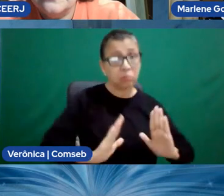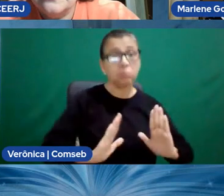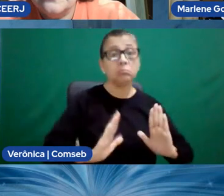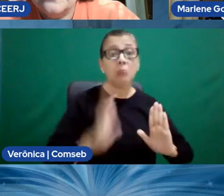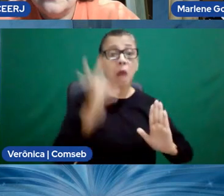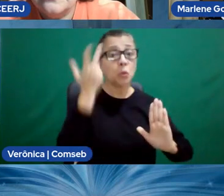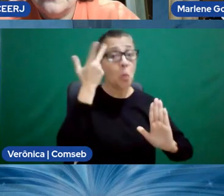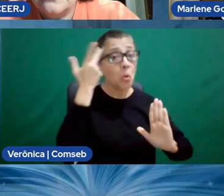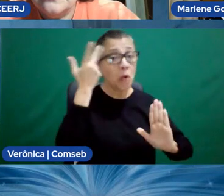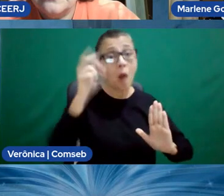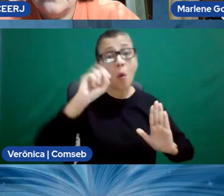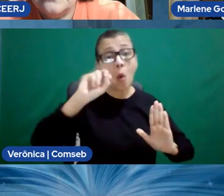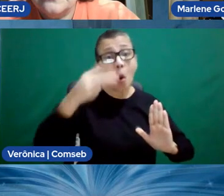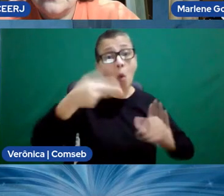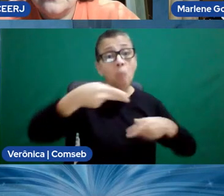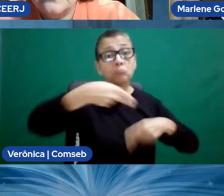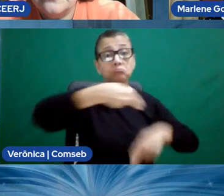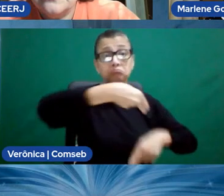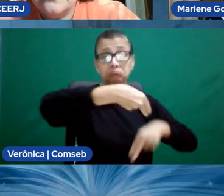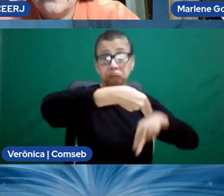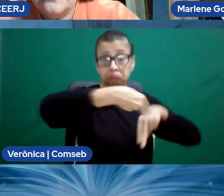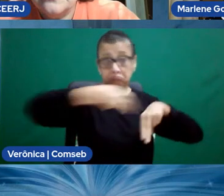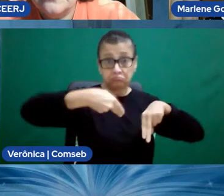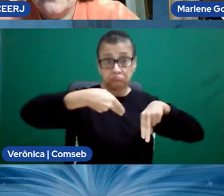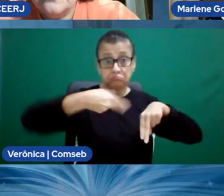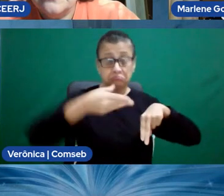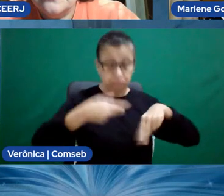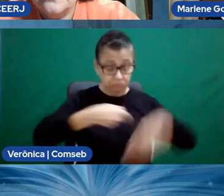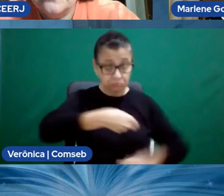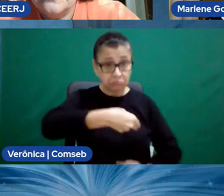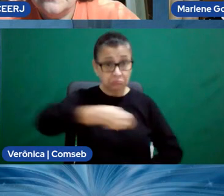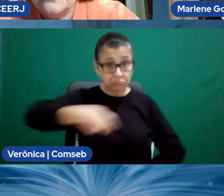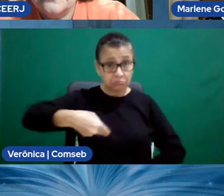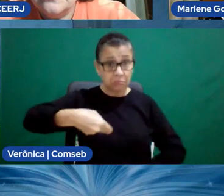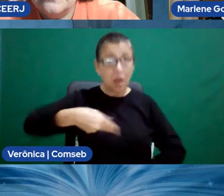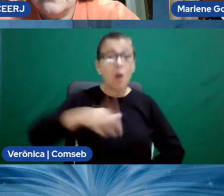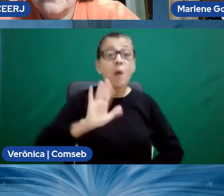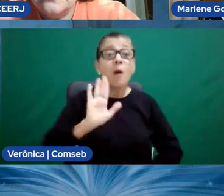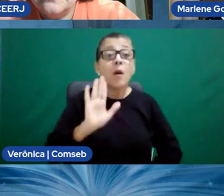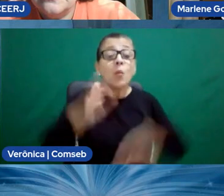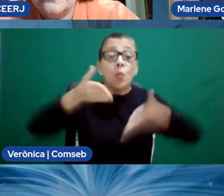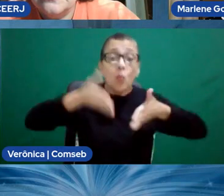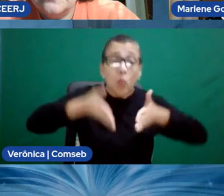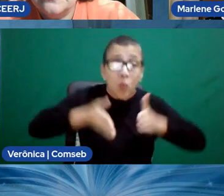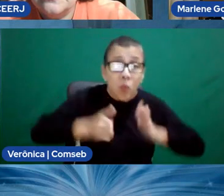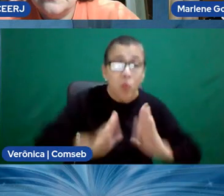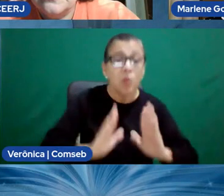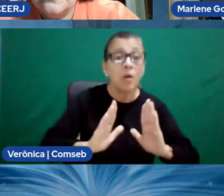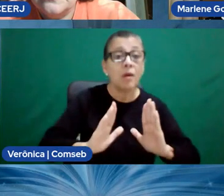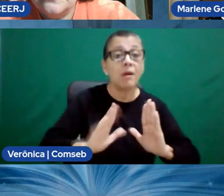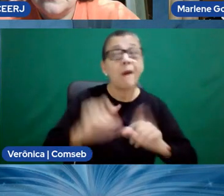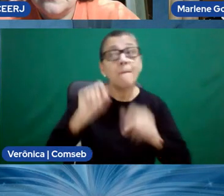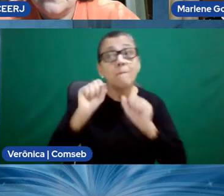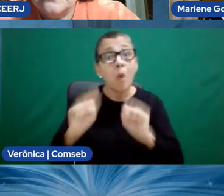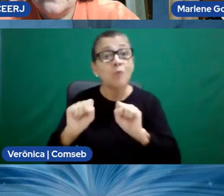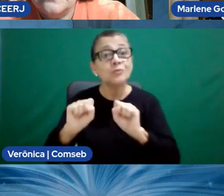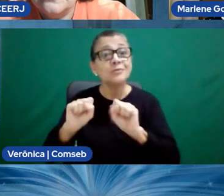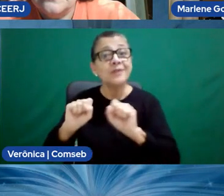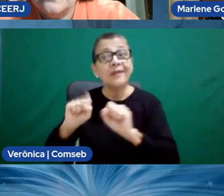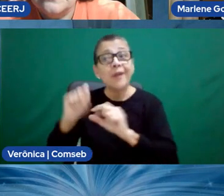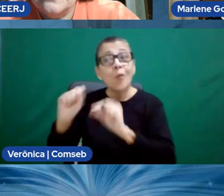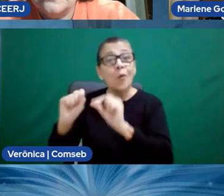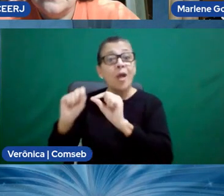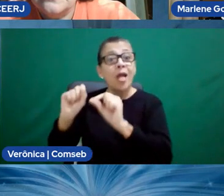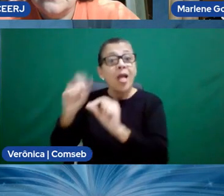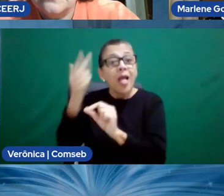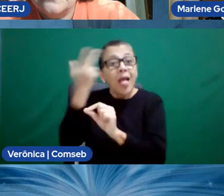ou cesariana. Né? Mas o nascimento vira luz, pode ser no sentido de geração espontânea, é na